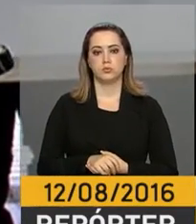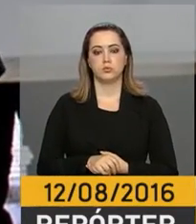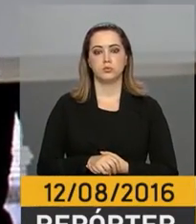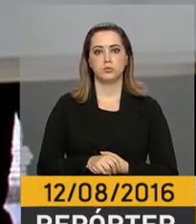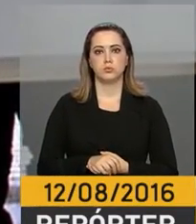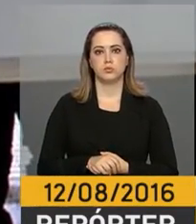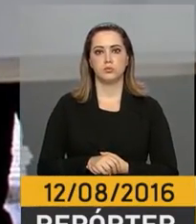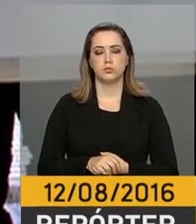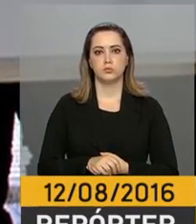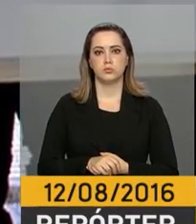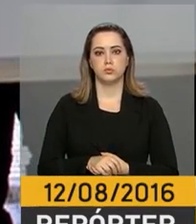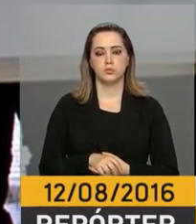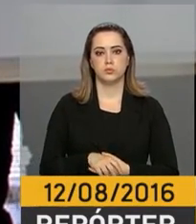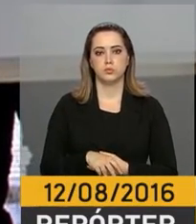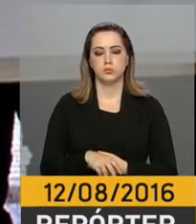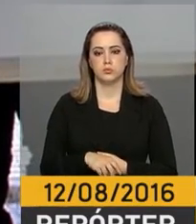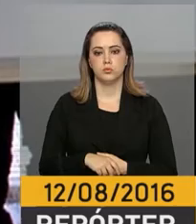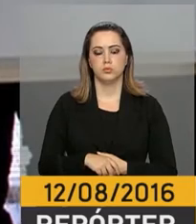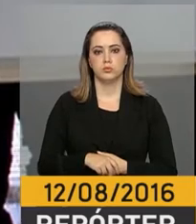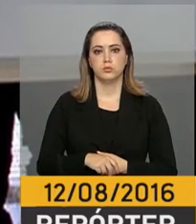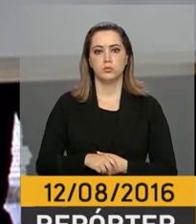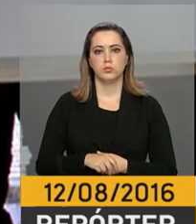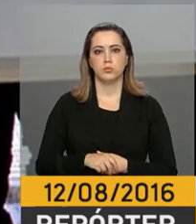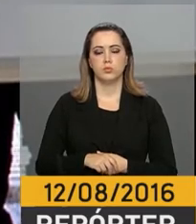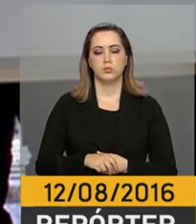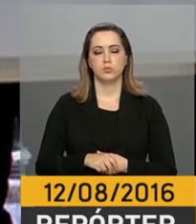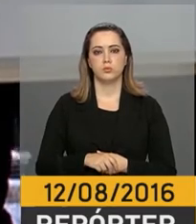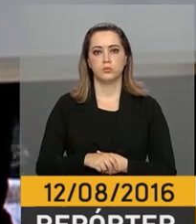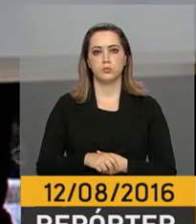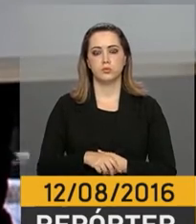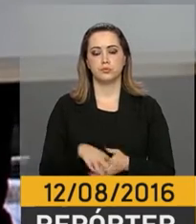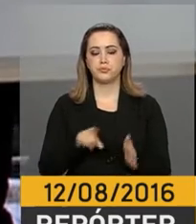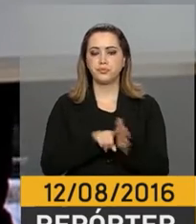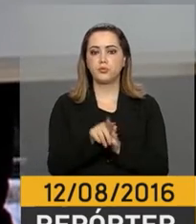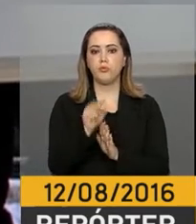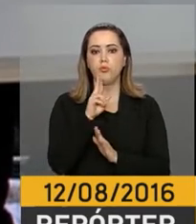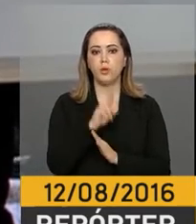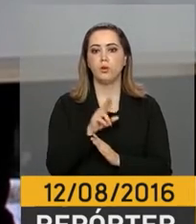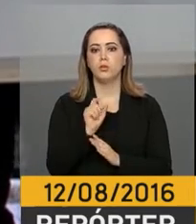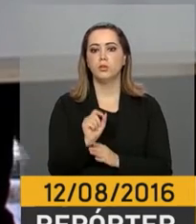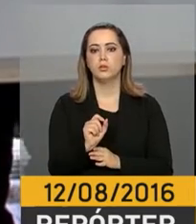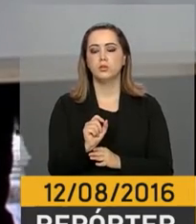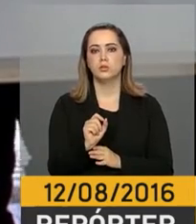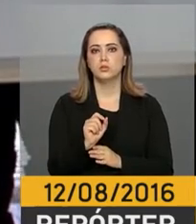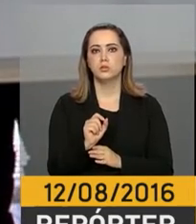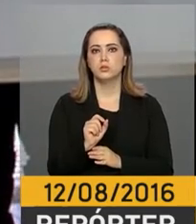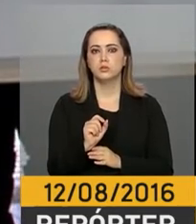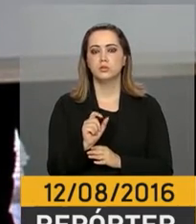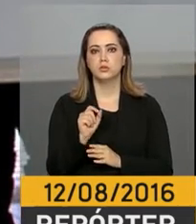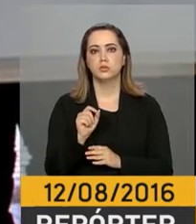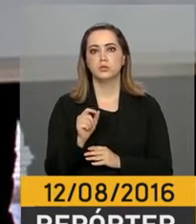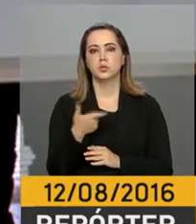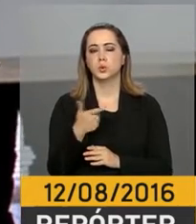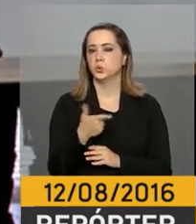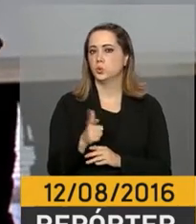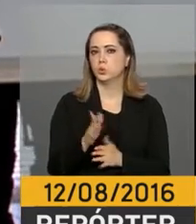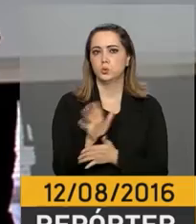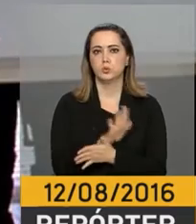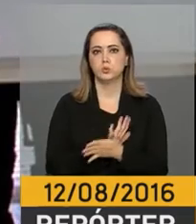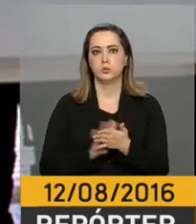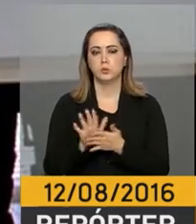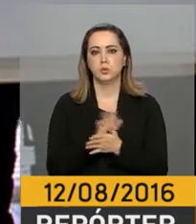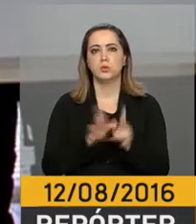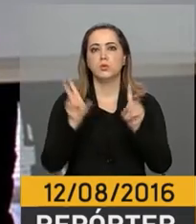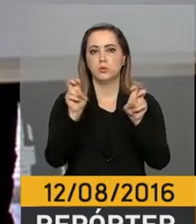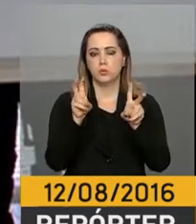assunto da reunião. O senhor pode dizer se alguma providência será tomada, alguma mudança de planos por causa disso? Não, a parte foi um